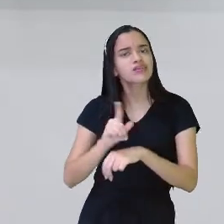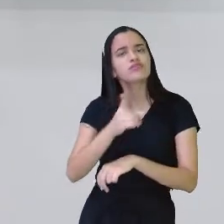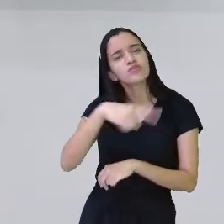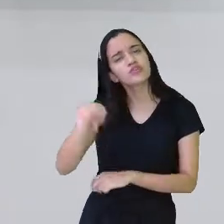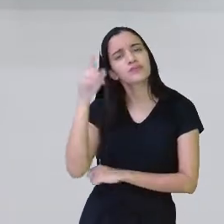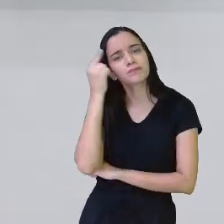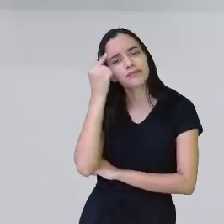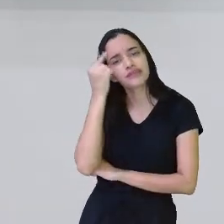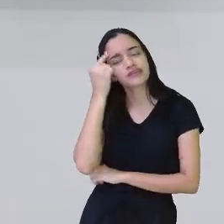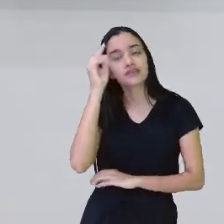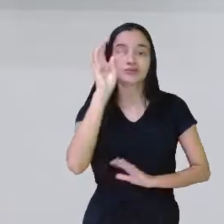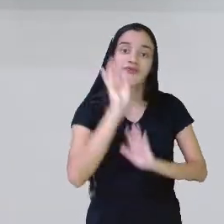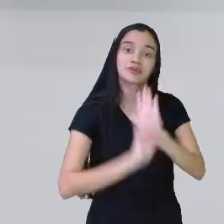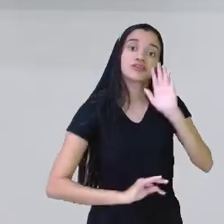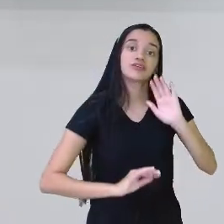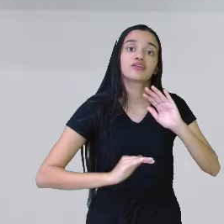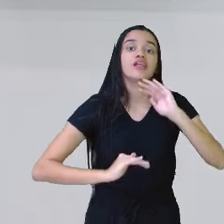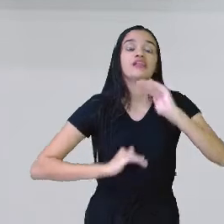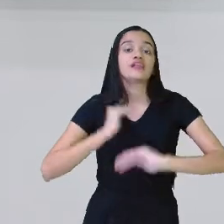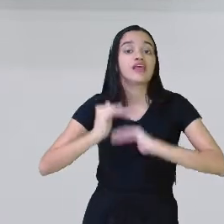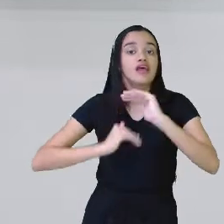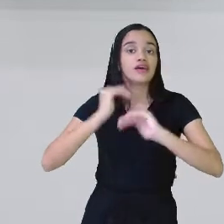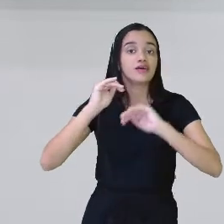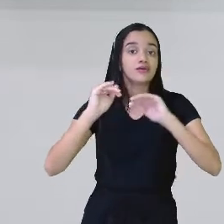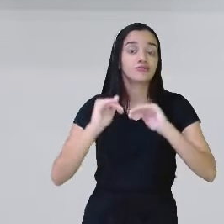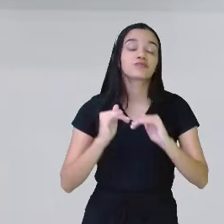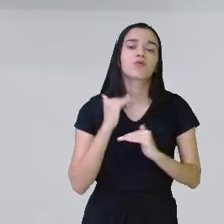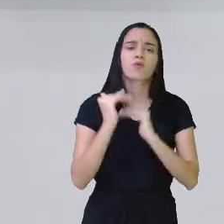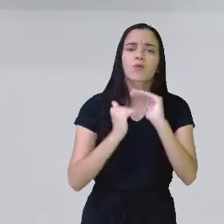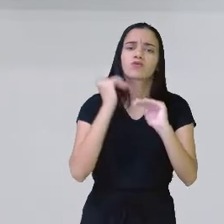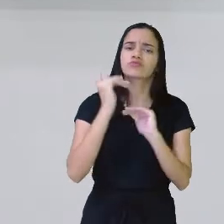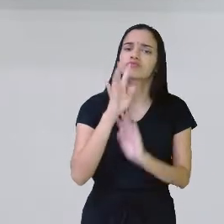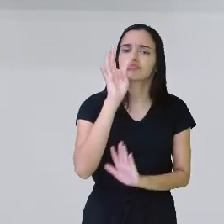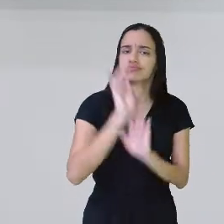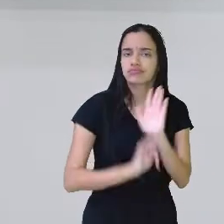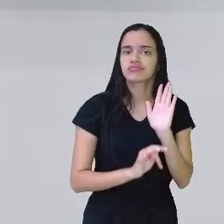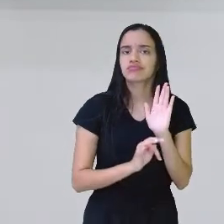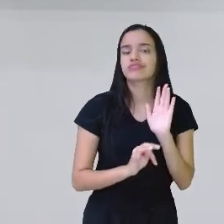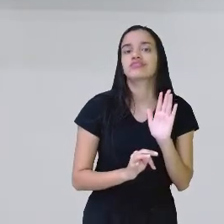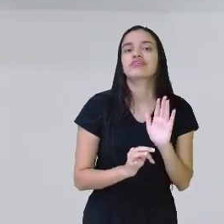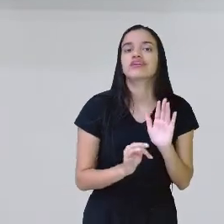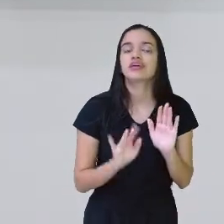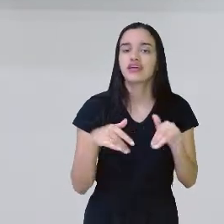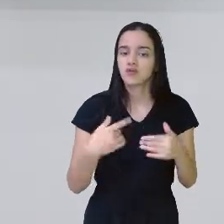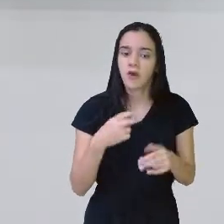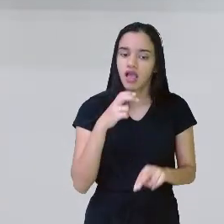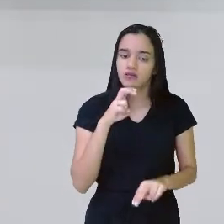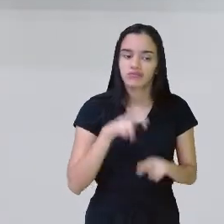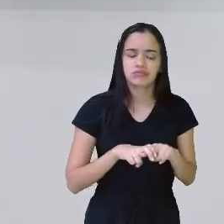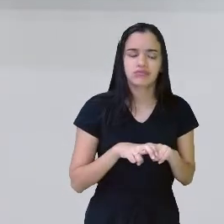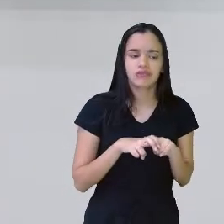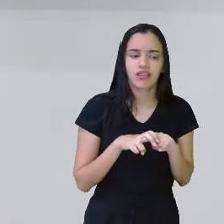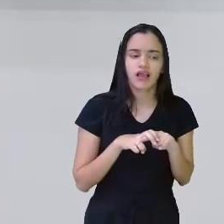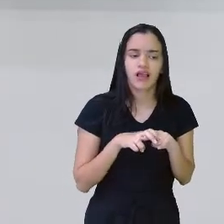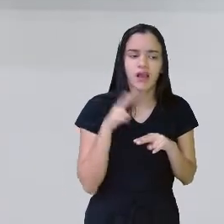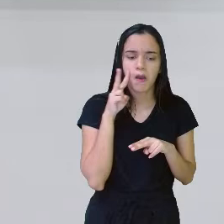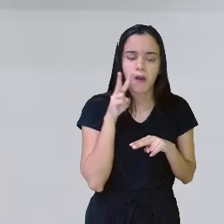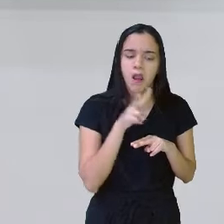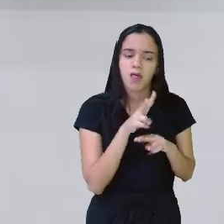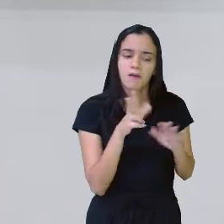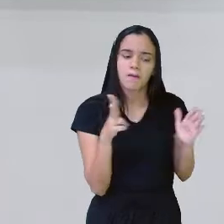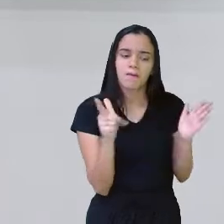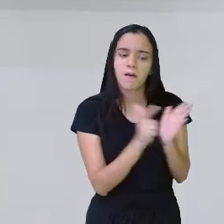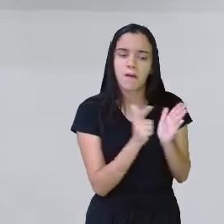um texto, na construção do texto, como algo que exige etapas. E não é só sentar, olhar para o papel